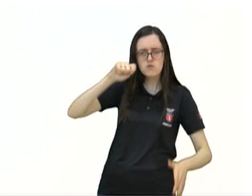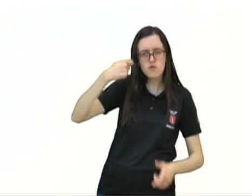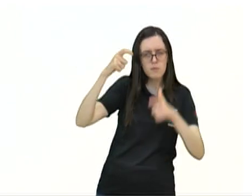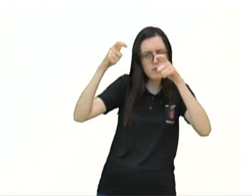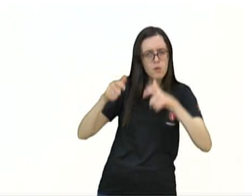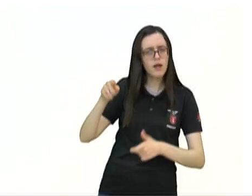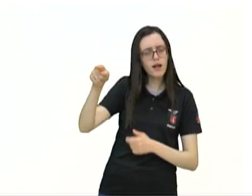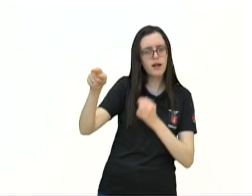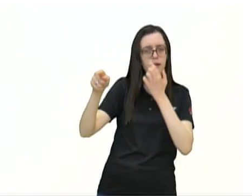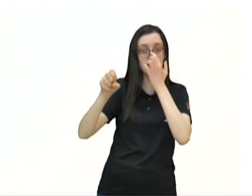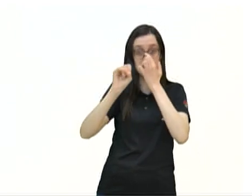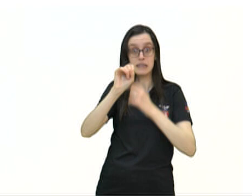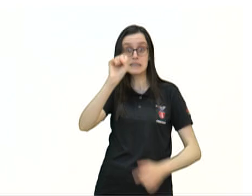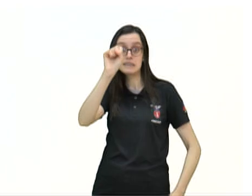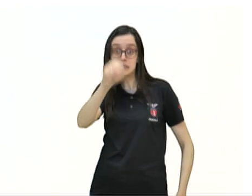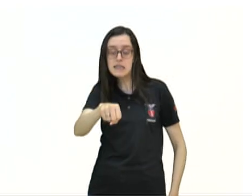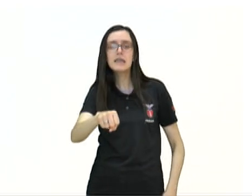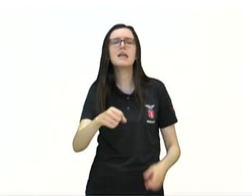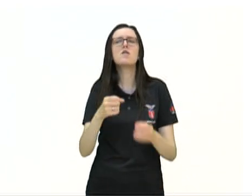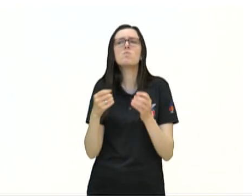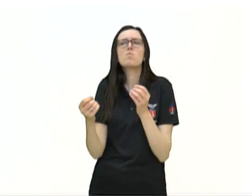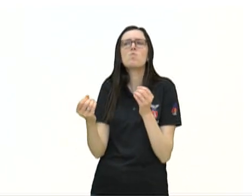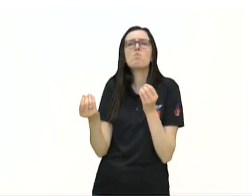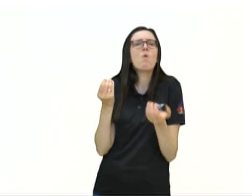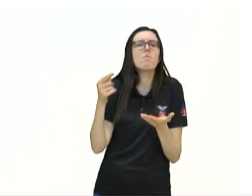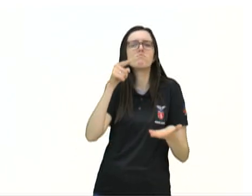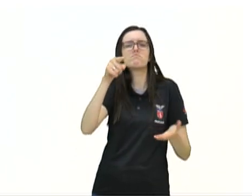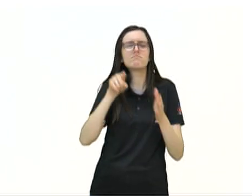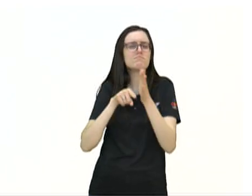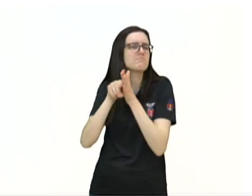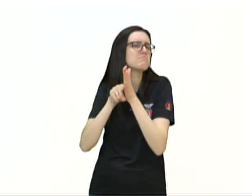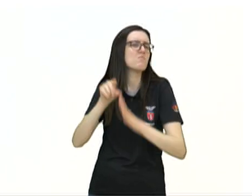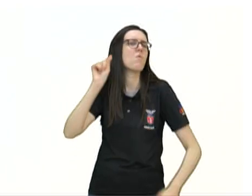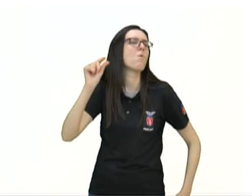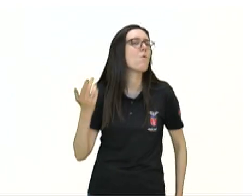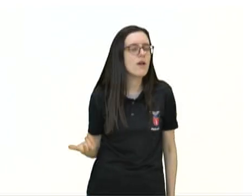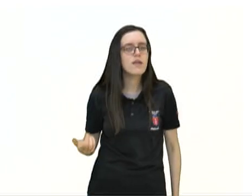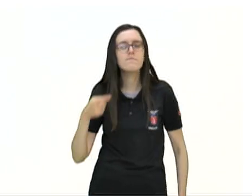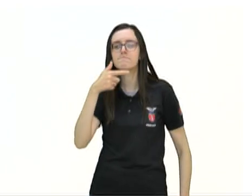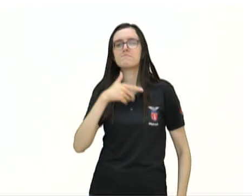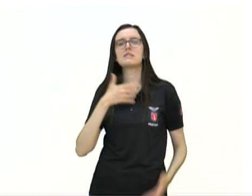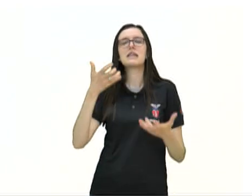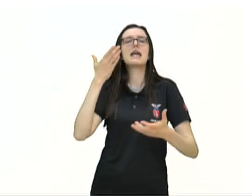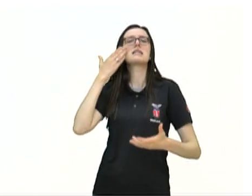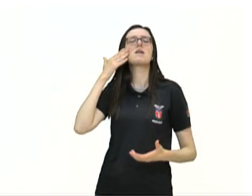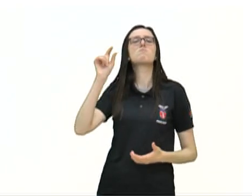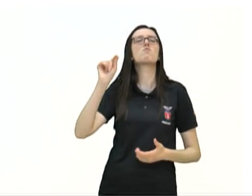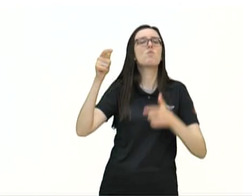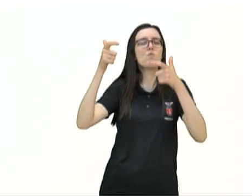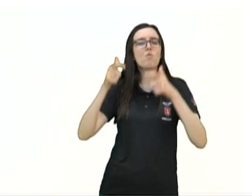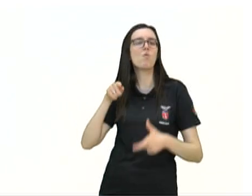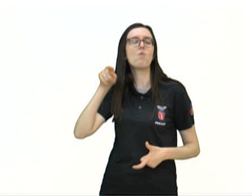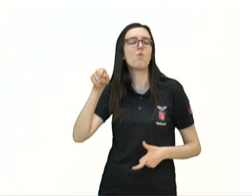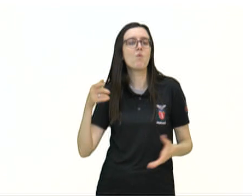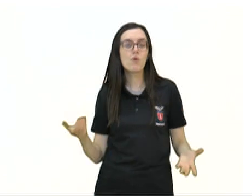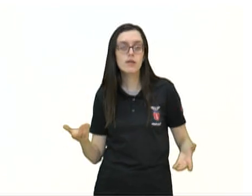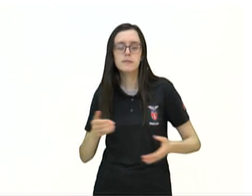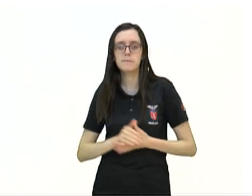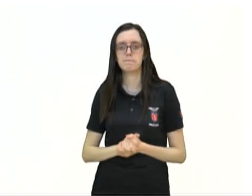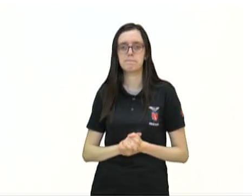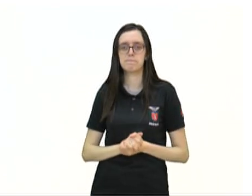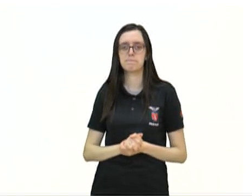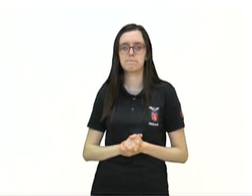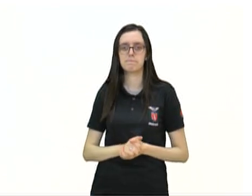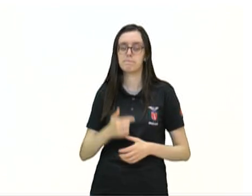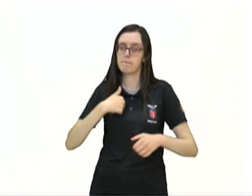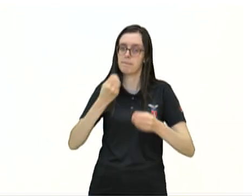lugar? Se sim, sobre o que você pesquisaria? O que você gostaria de saber desse lugar que você vai conhecer?